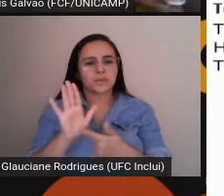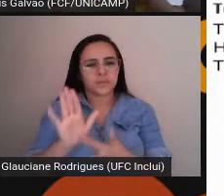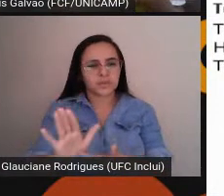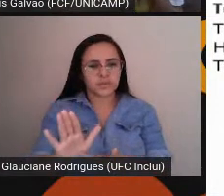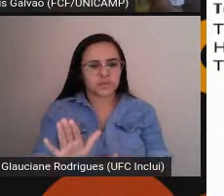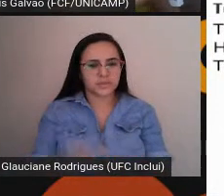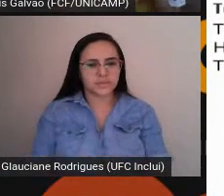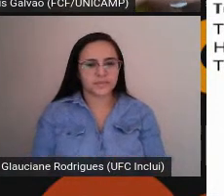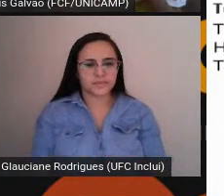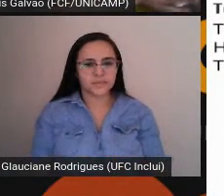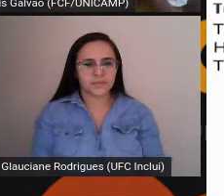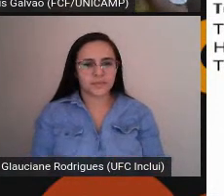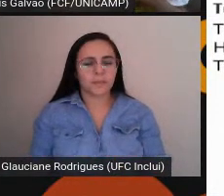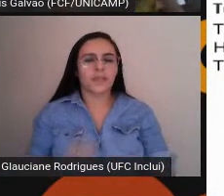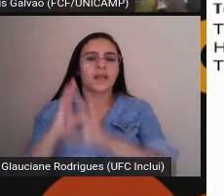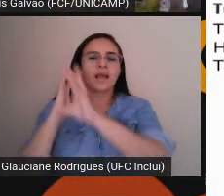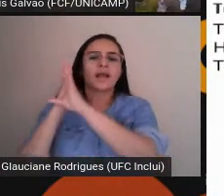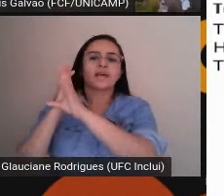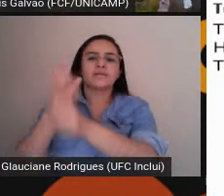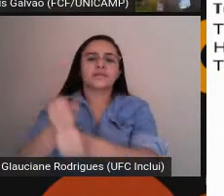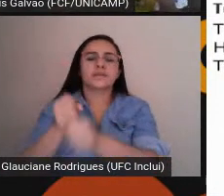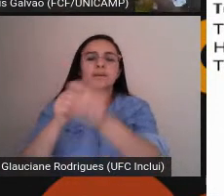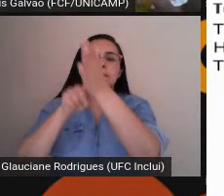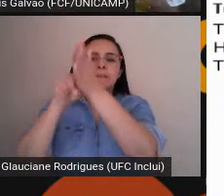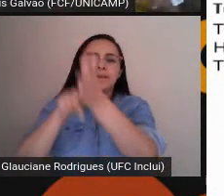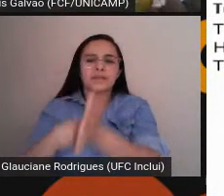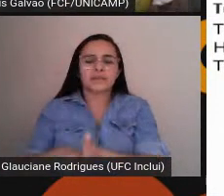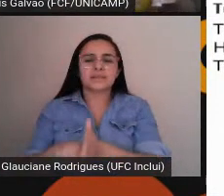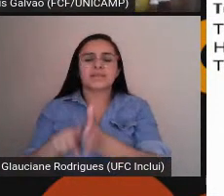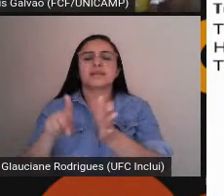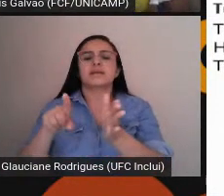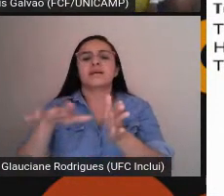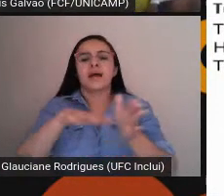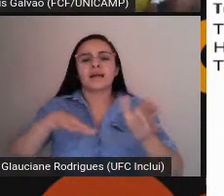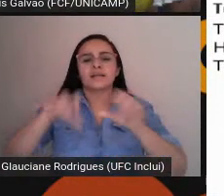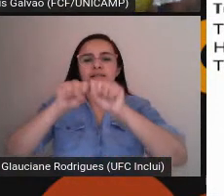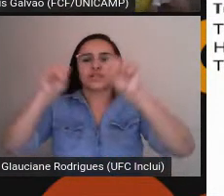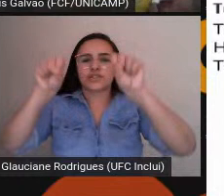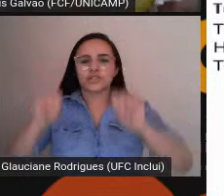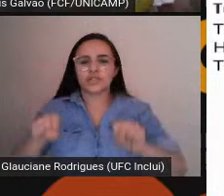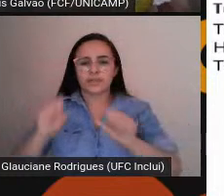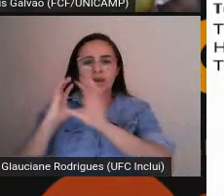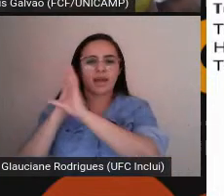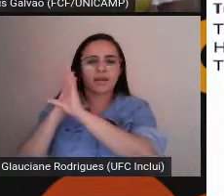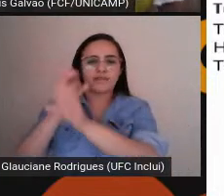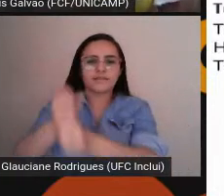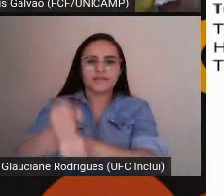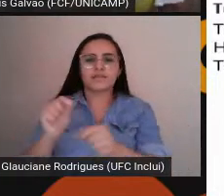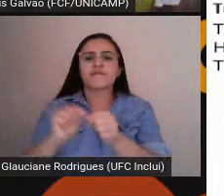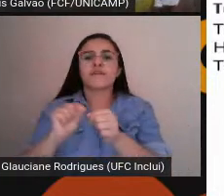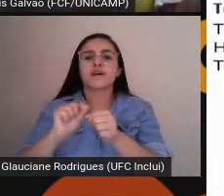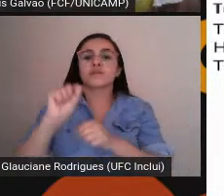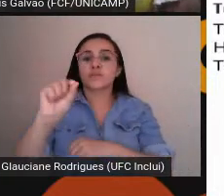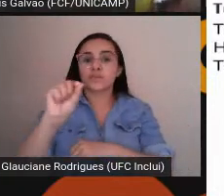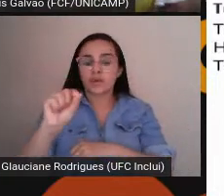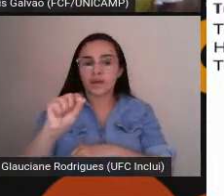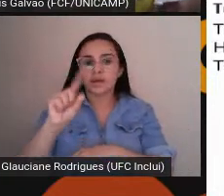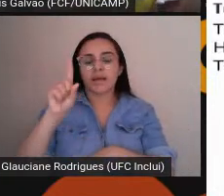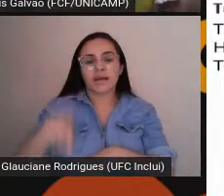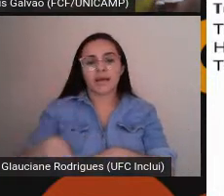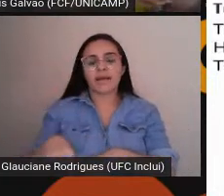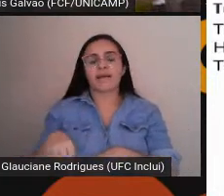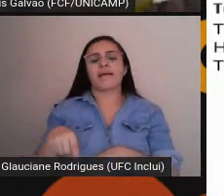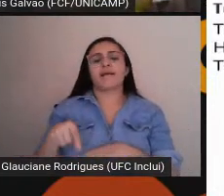esses revisores, né, o que esses pesquisadores da revisão sistemática fizeram? Eles incluíram pesquisas primárias